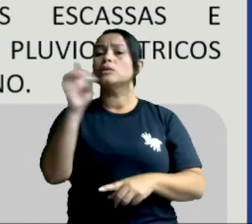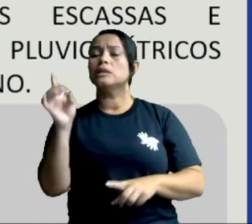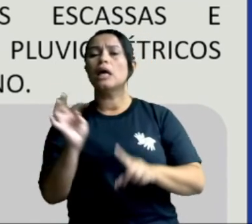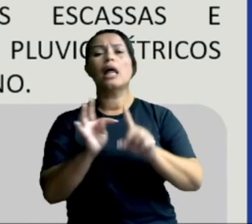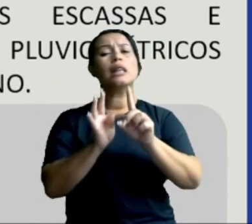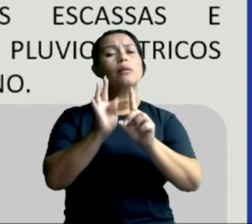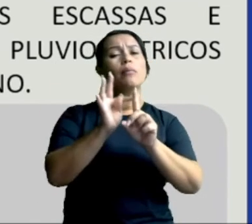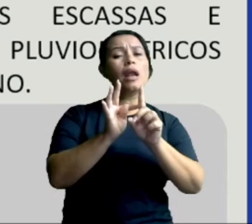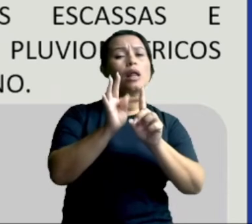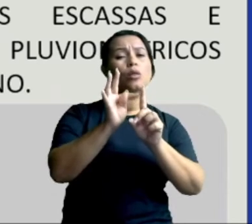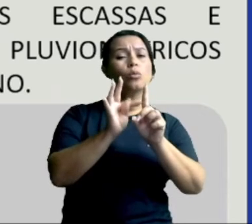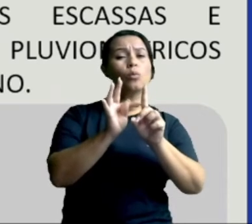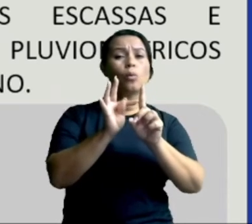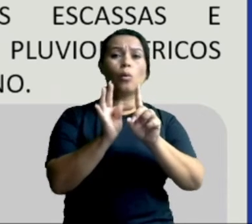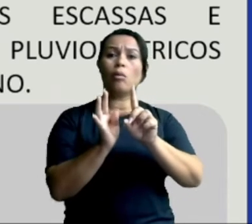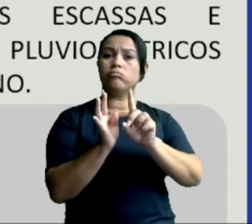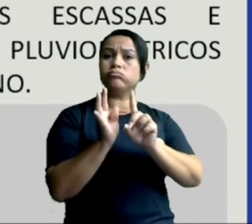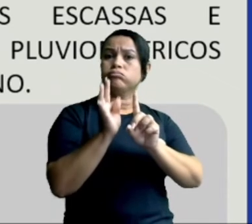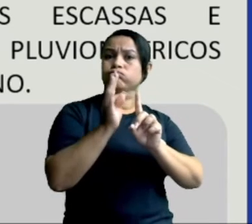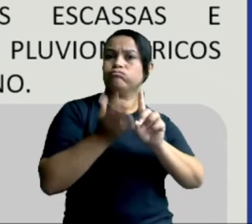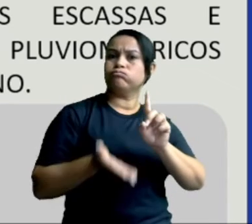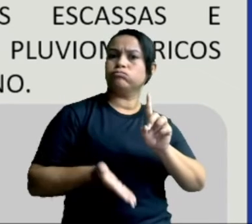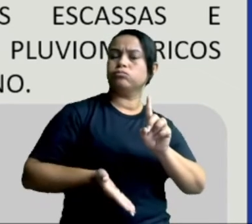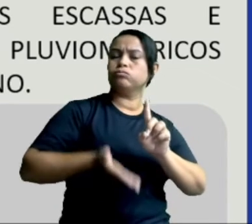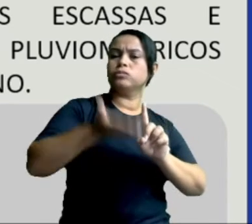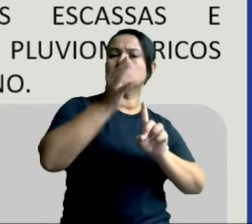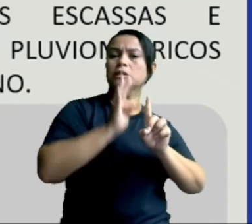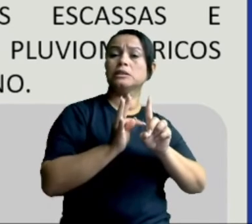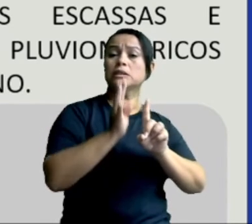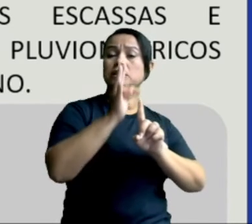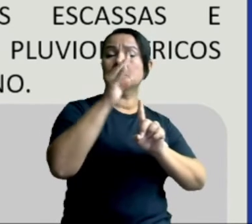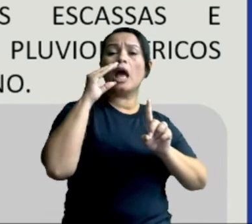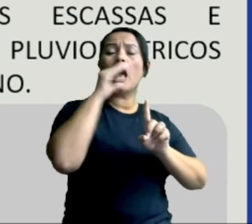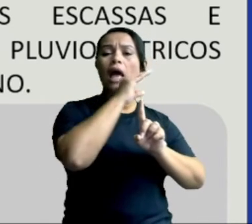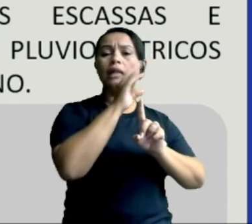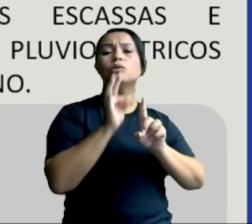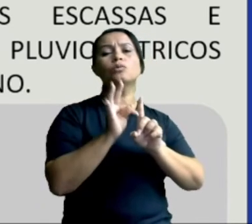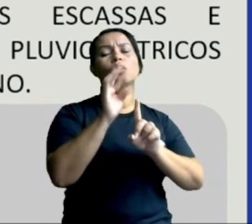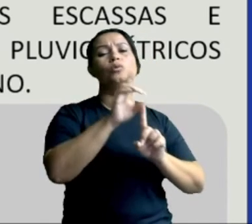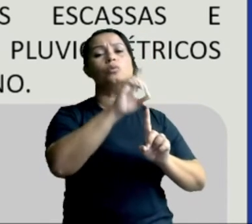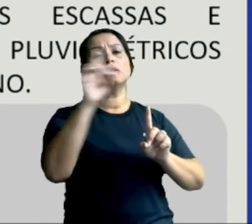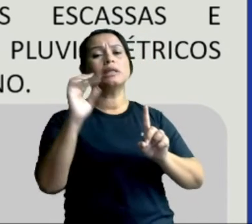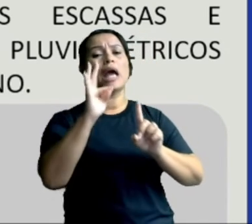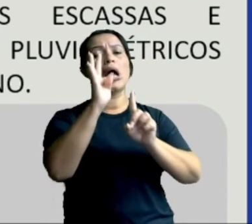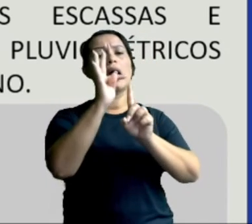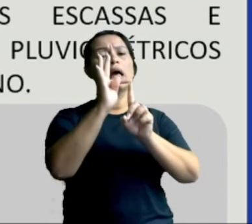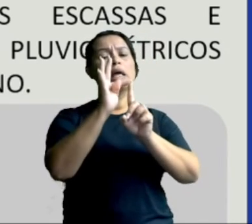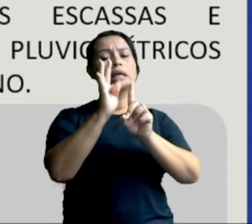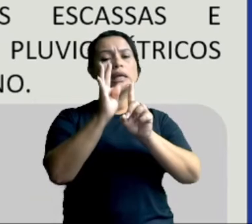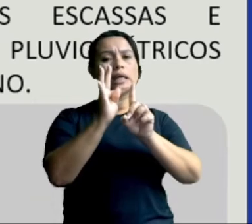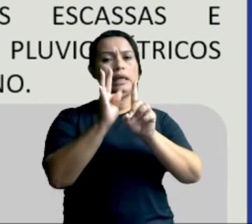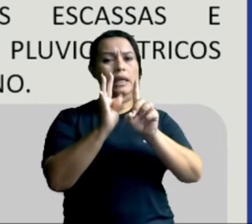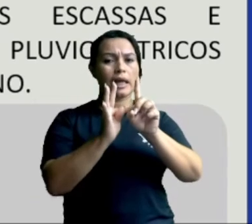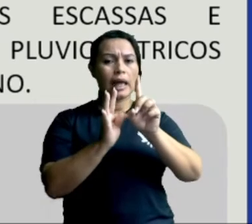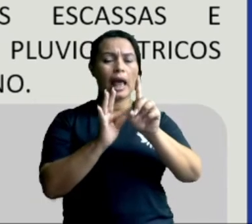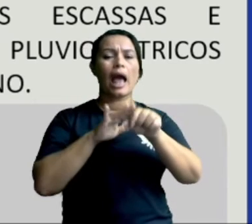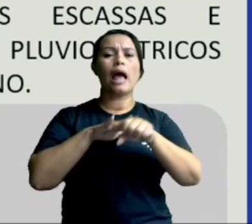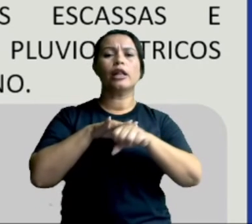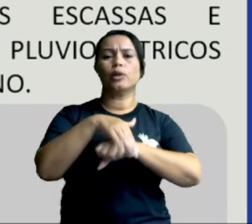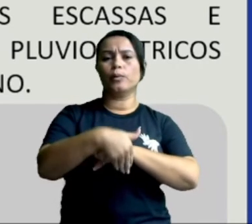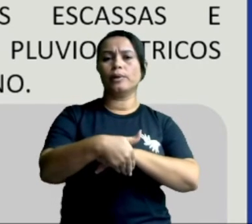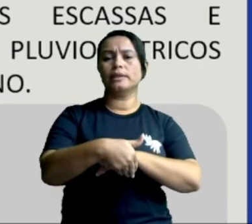temperaturas próximas aos 50 graus e durante a durante o dia né e temperaturas negativas